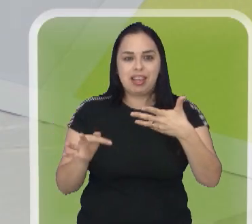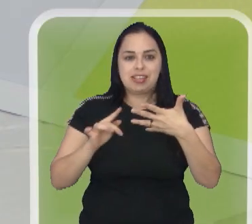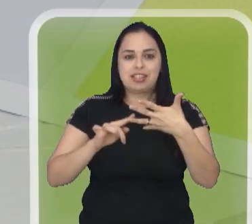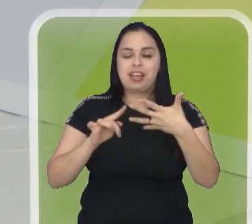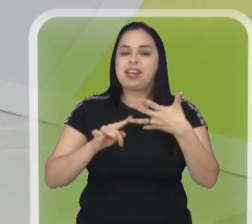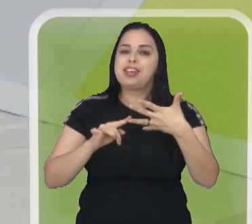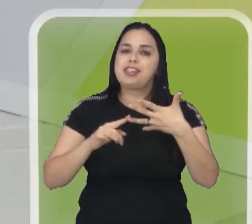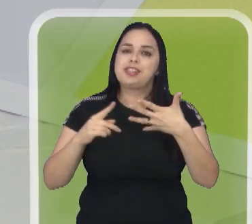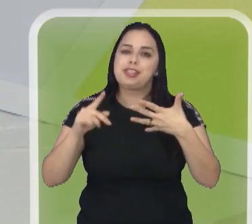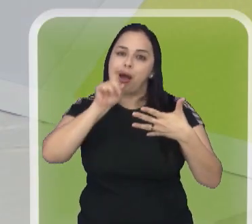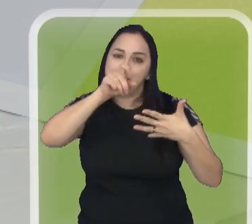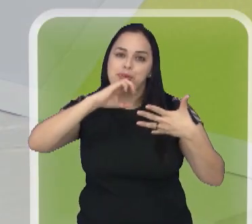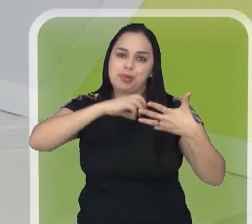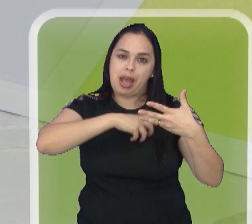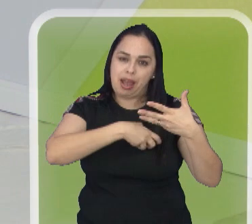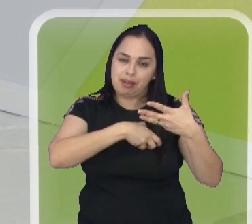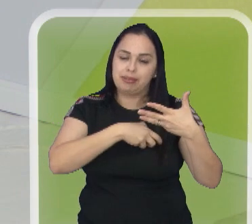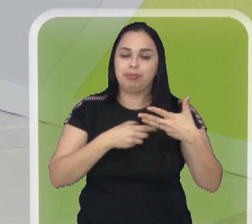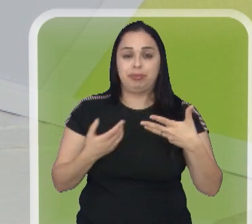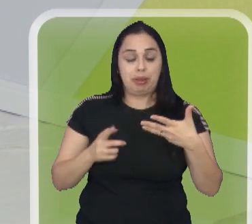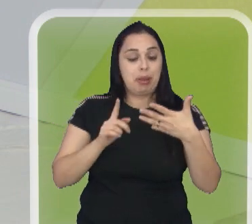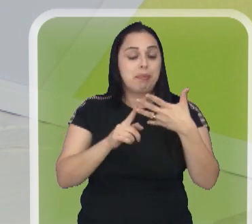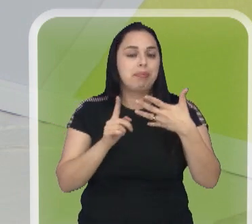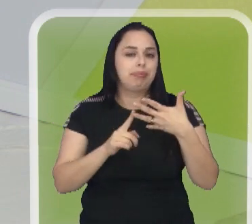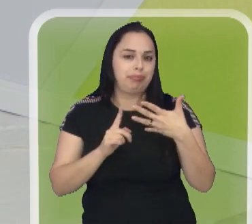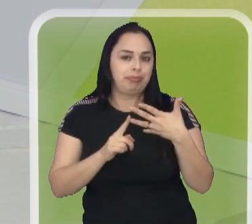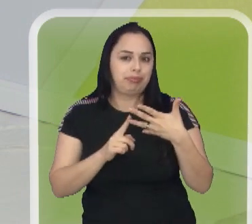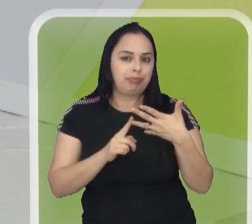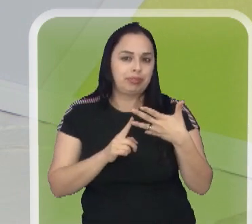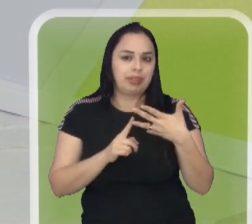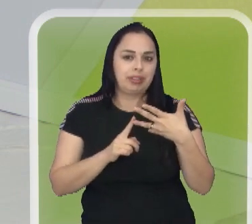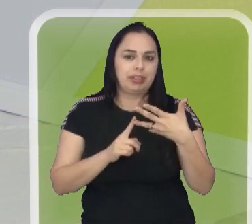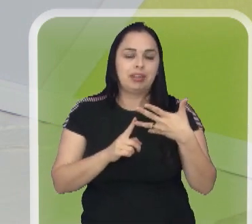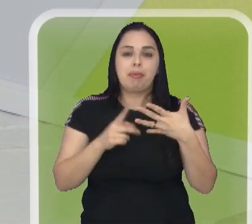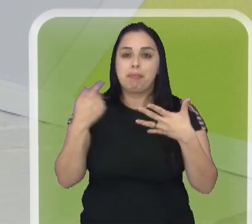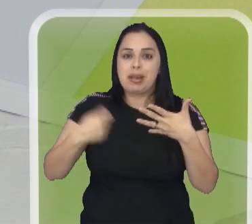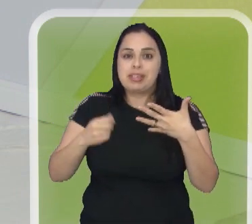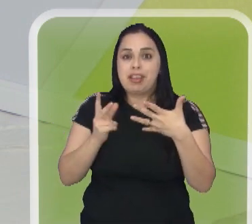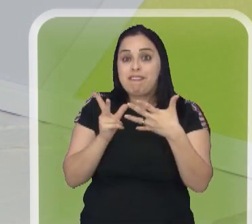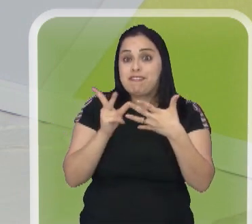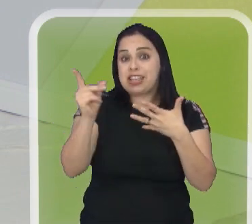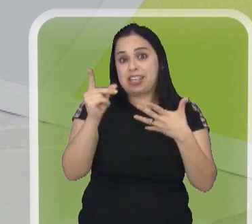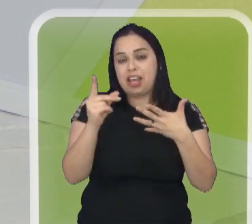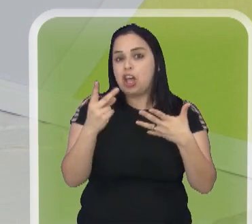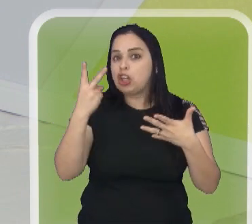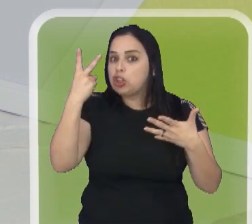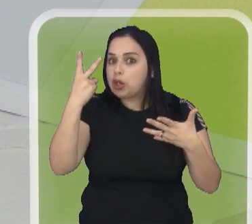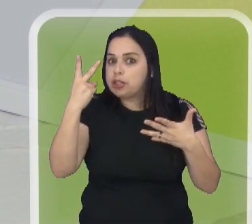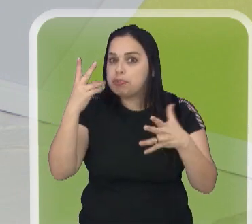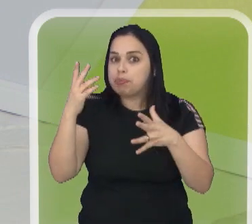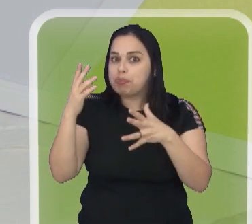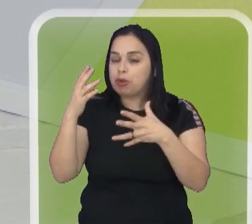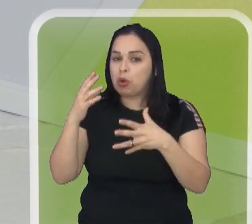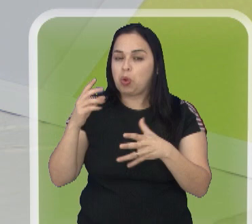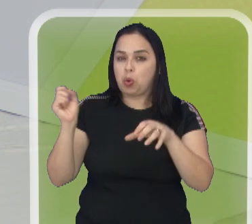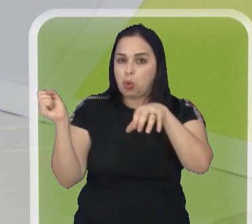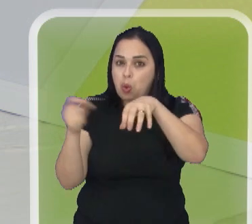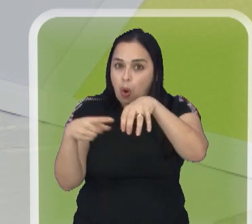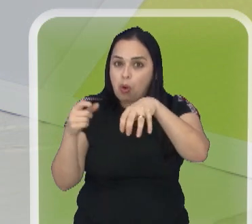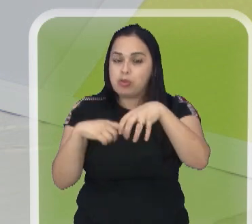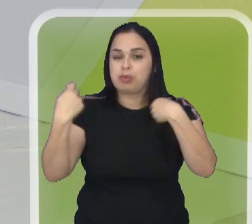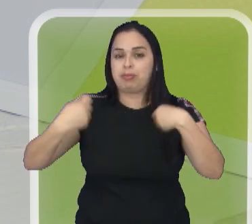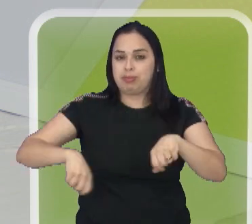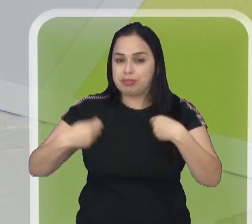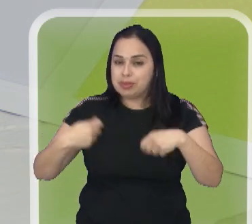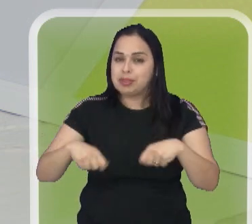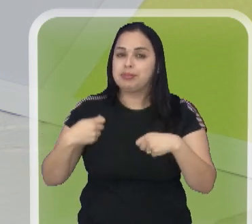grupo. Mas o detalhe é o seguinte, pro São José, independente de ninguém, vitória por 2 gols de diferença, ele classifica. A questão é que o São José